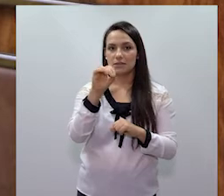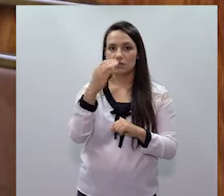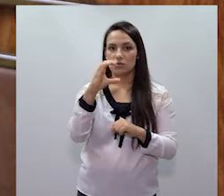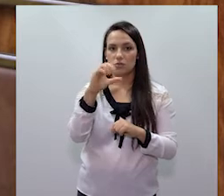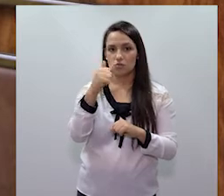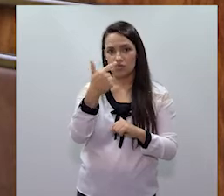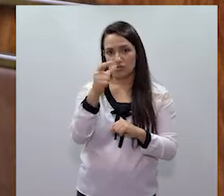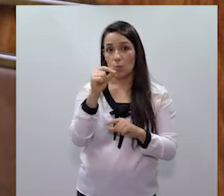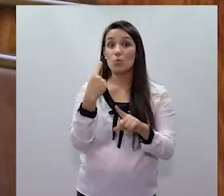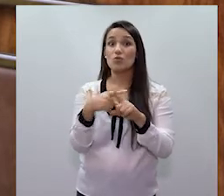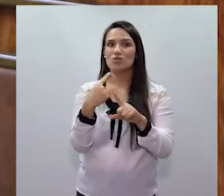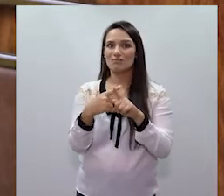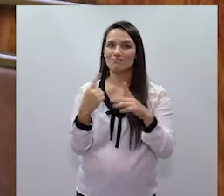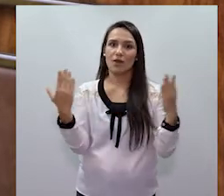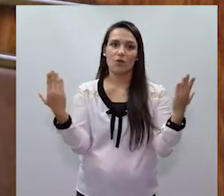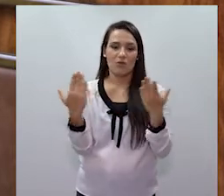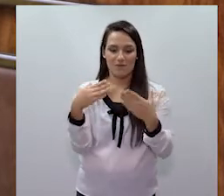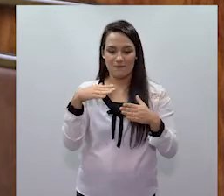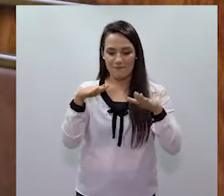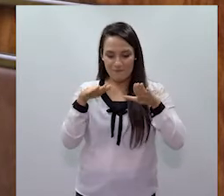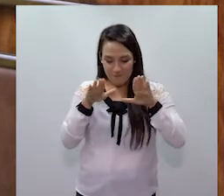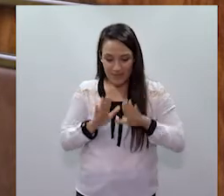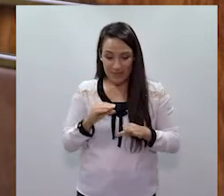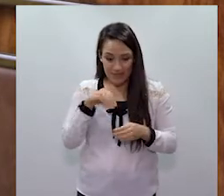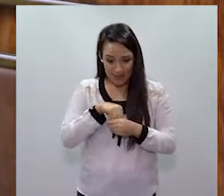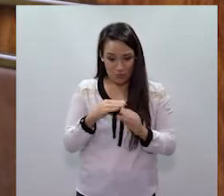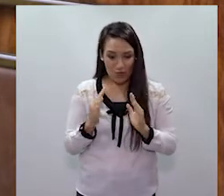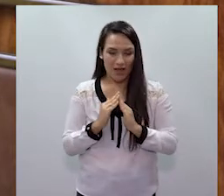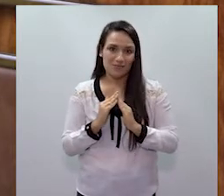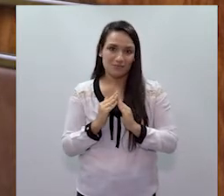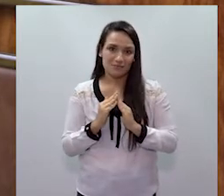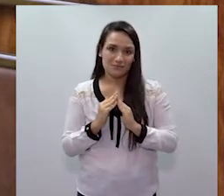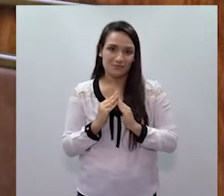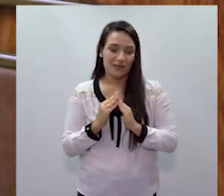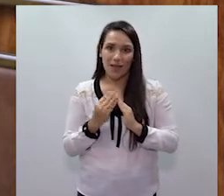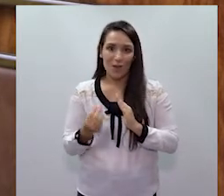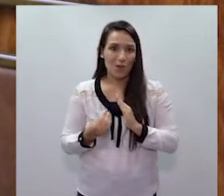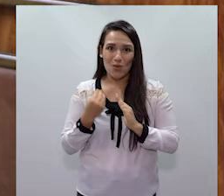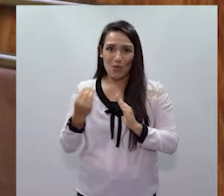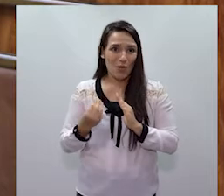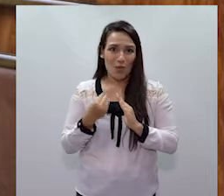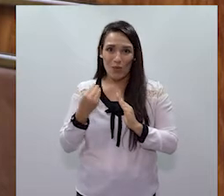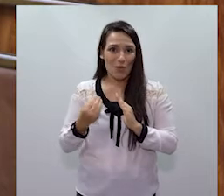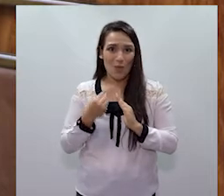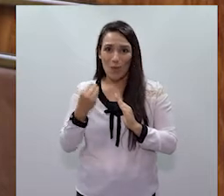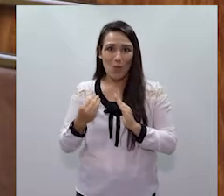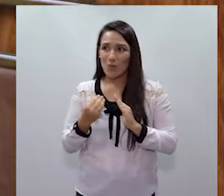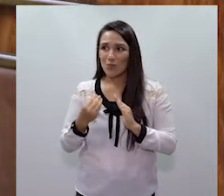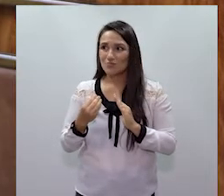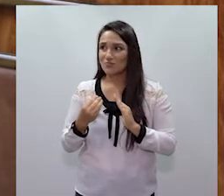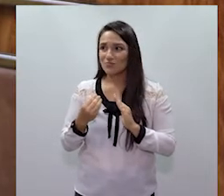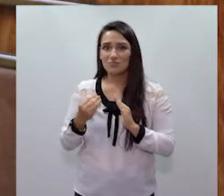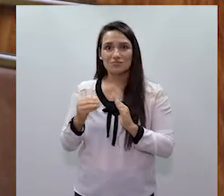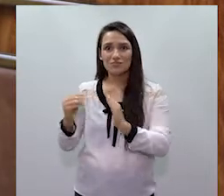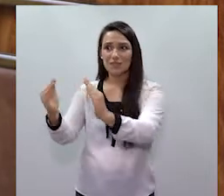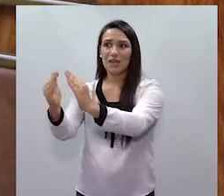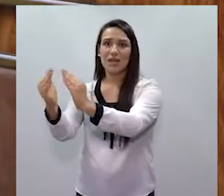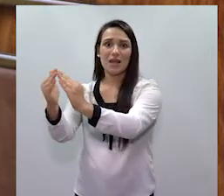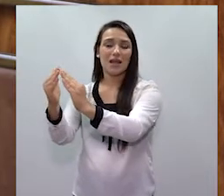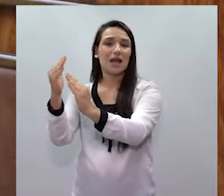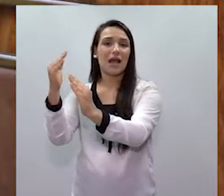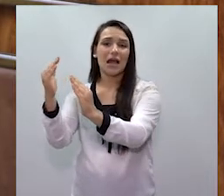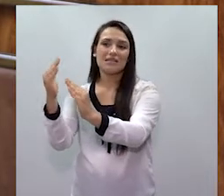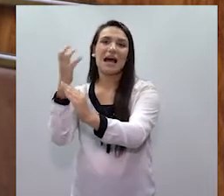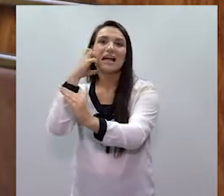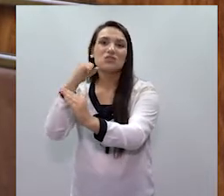isolamento social, ficou mais difícil, em primeiro lugar, disponibilizar rapidamente as crianças para adoção. Porque para